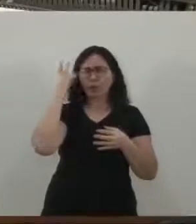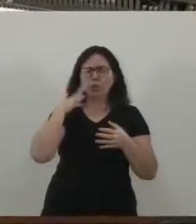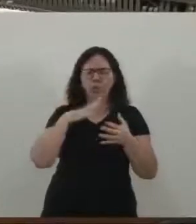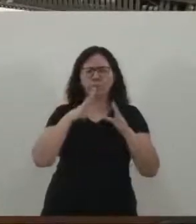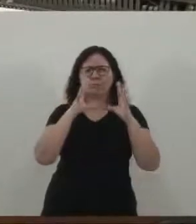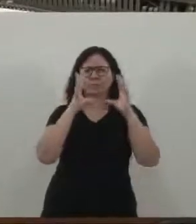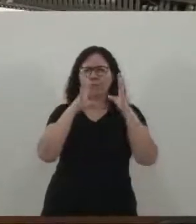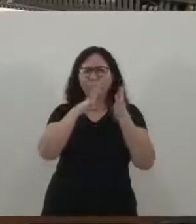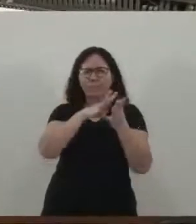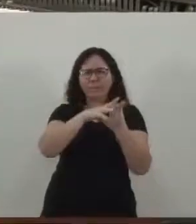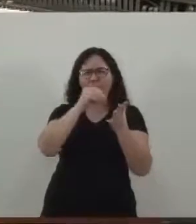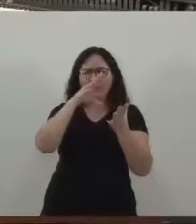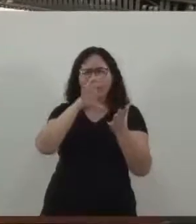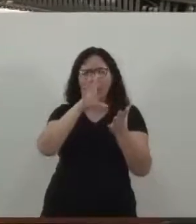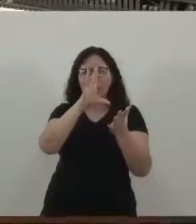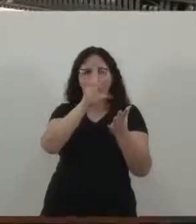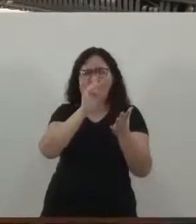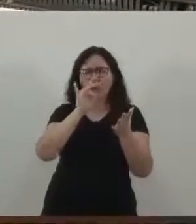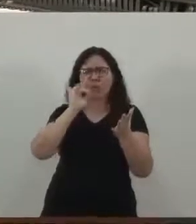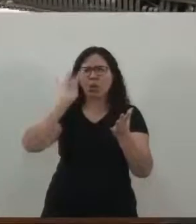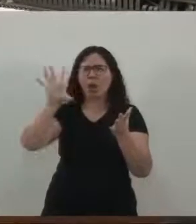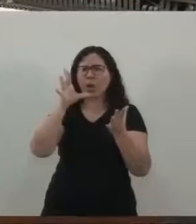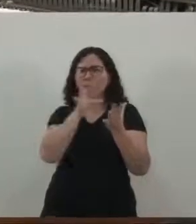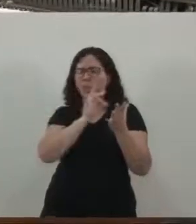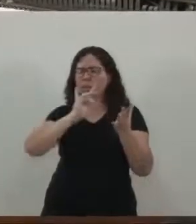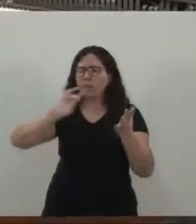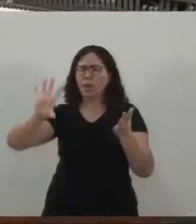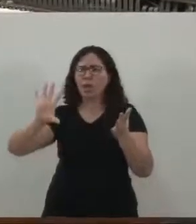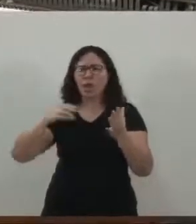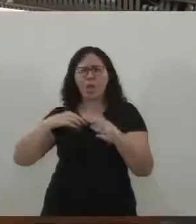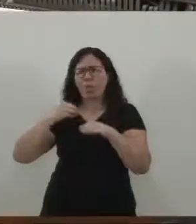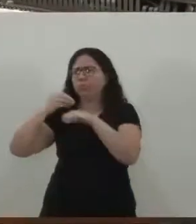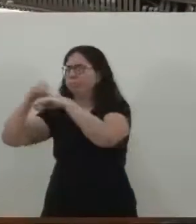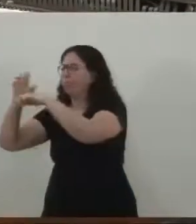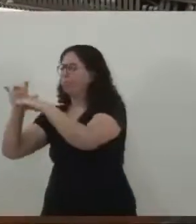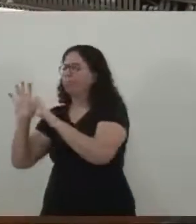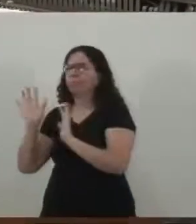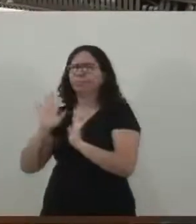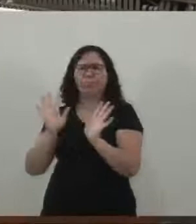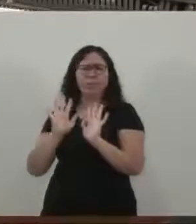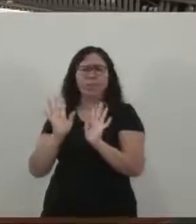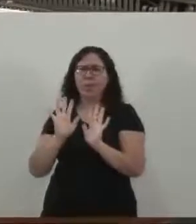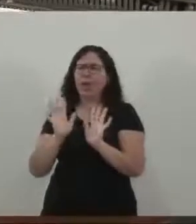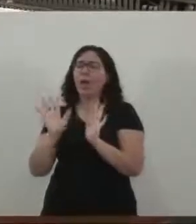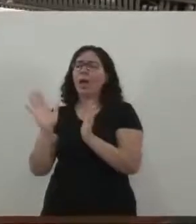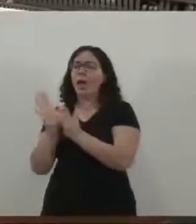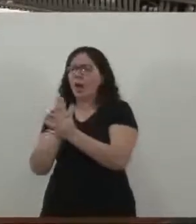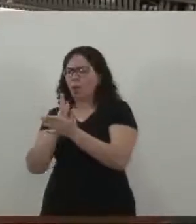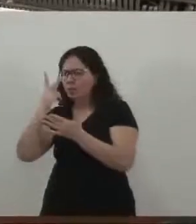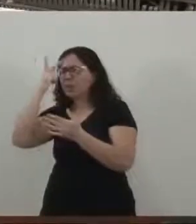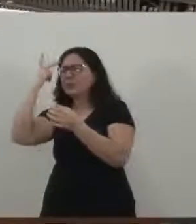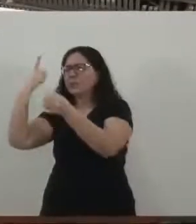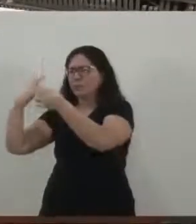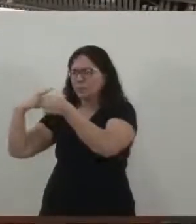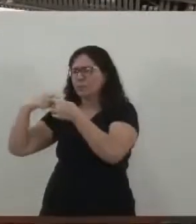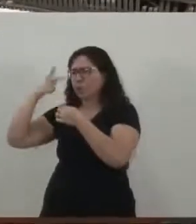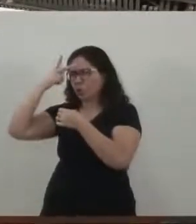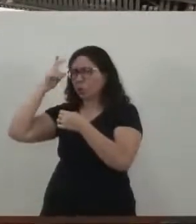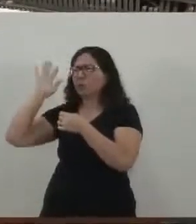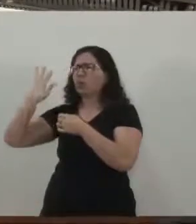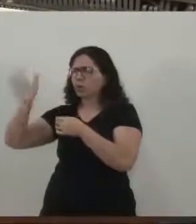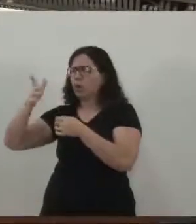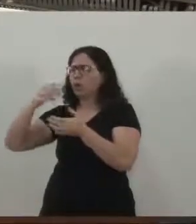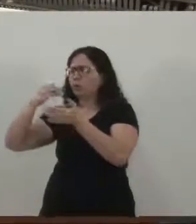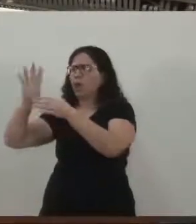não... tem aqui, não repassei para mais ninguém, tem mais algumas poucas pessoas na cidade que receberam,